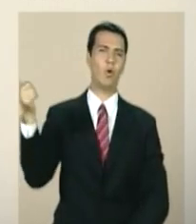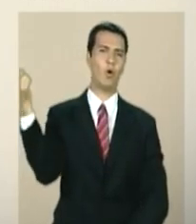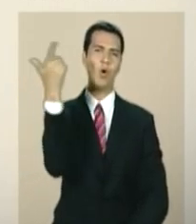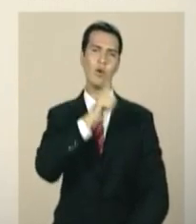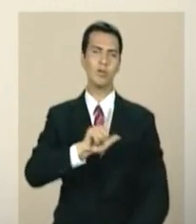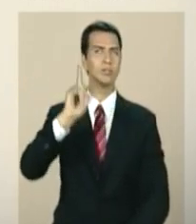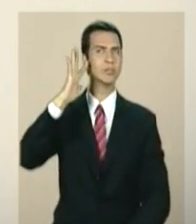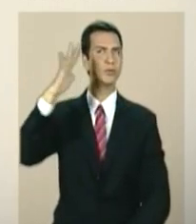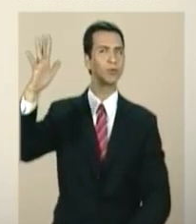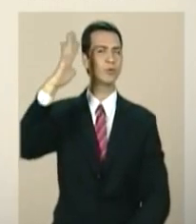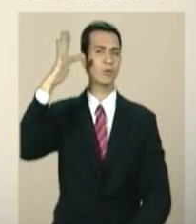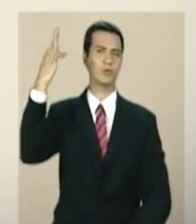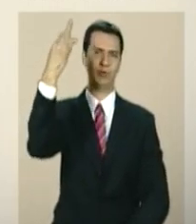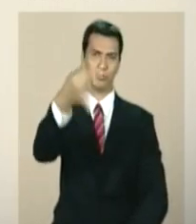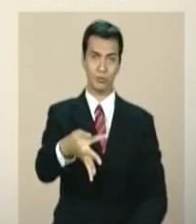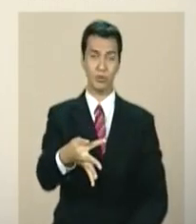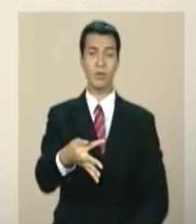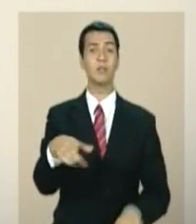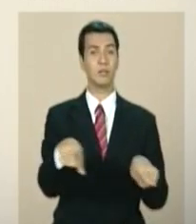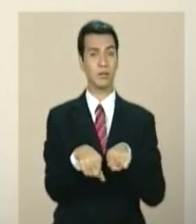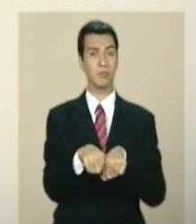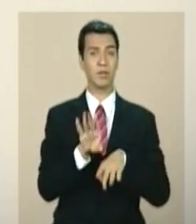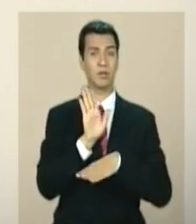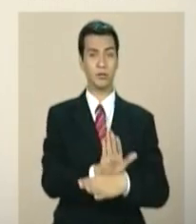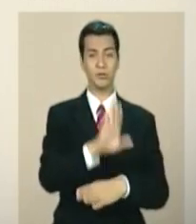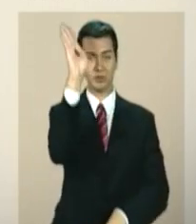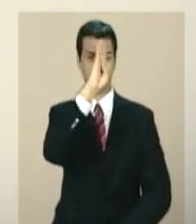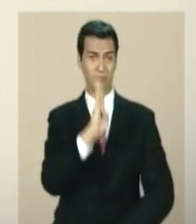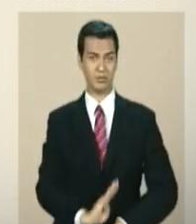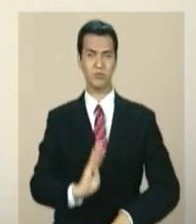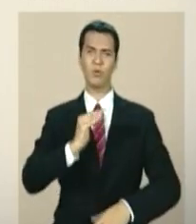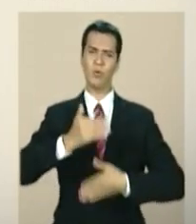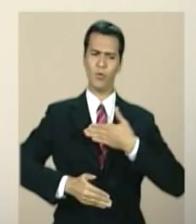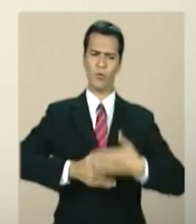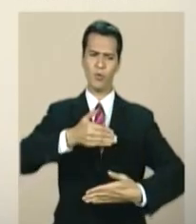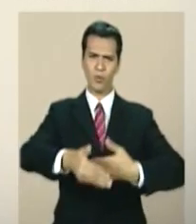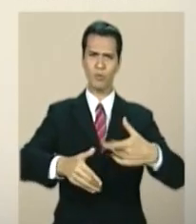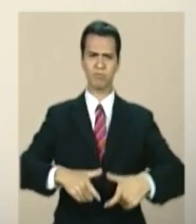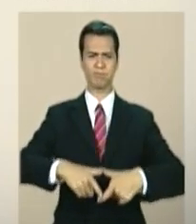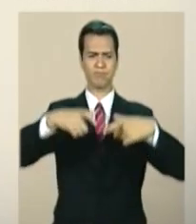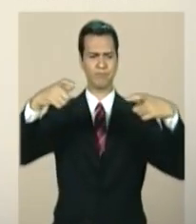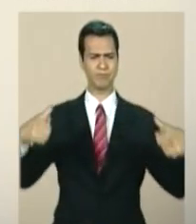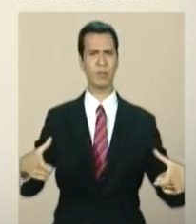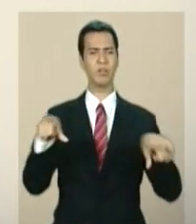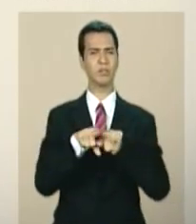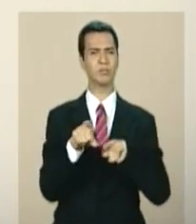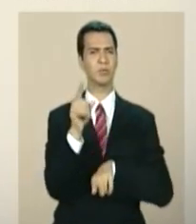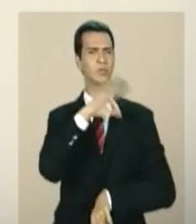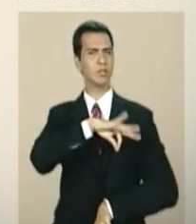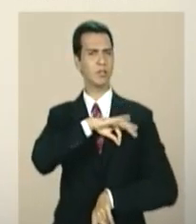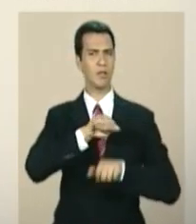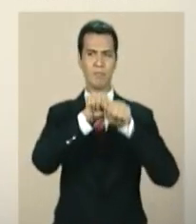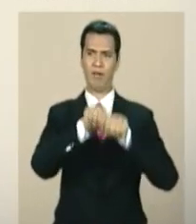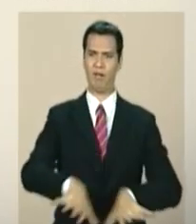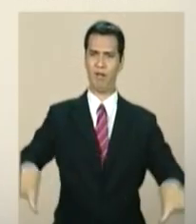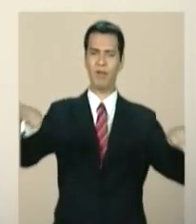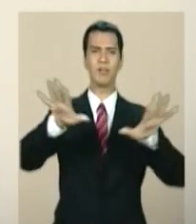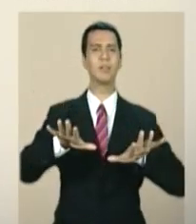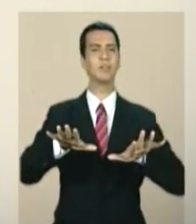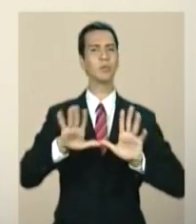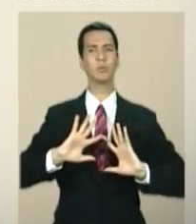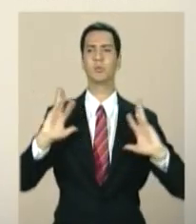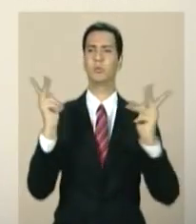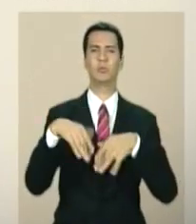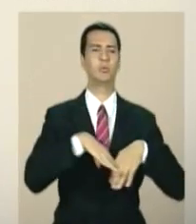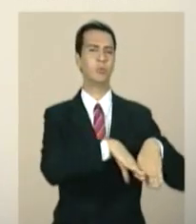de cada um E também para que o Brasil continue crescendo distribuindo renda e que seja um país de oportunidade